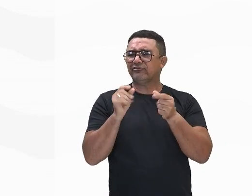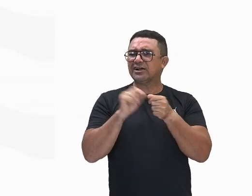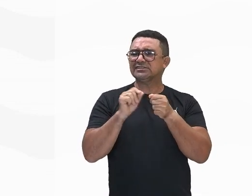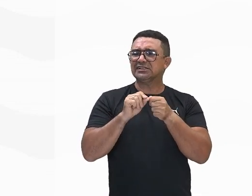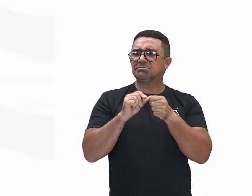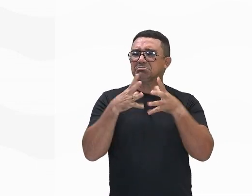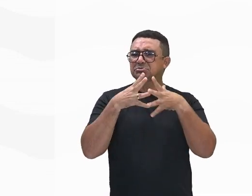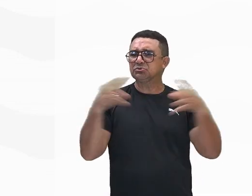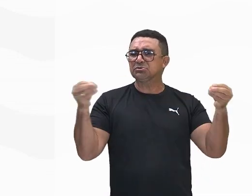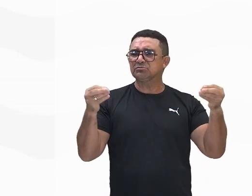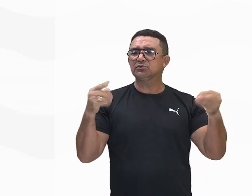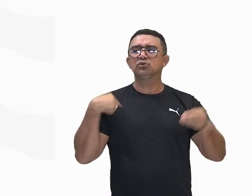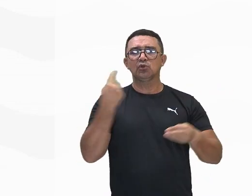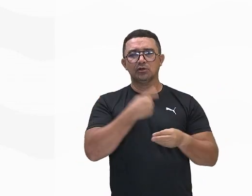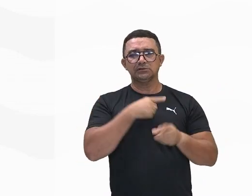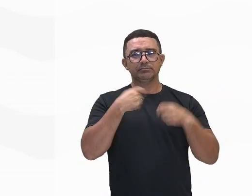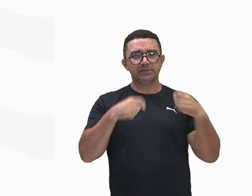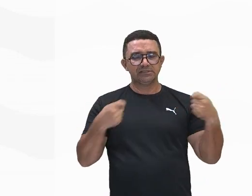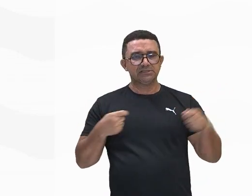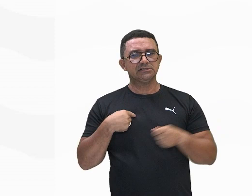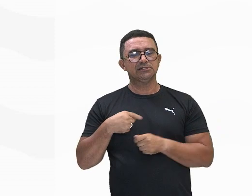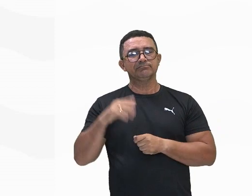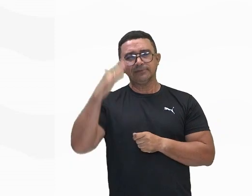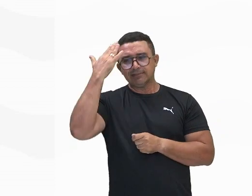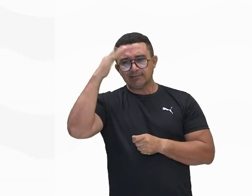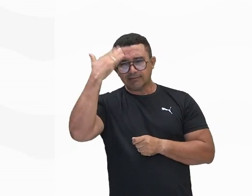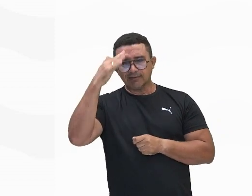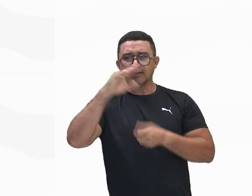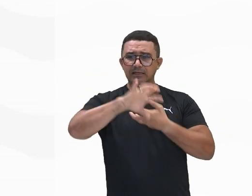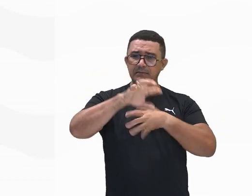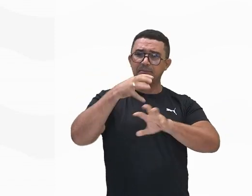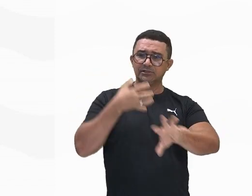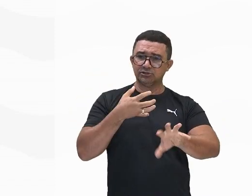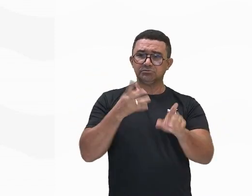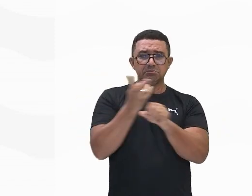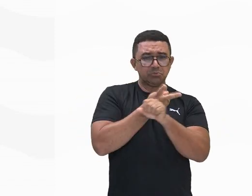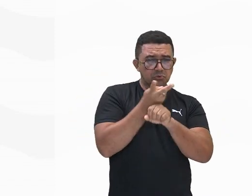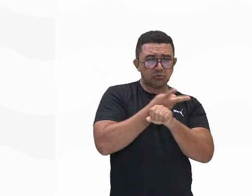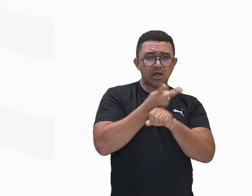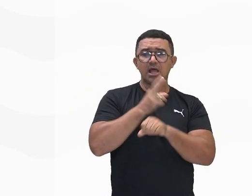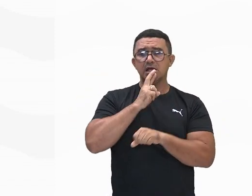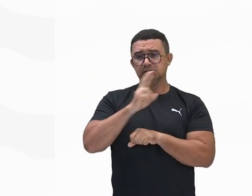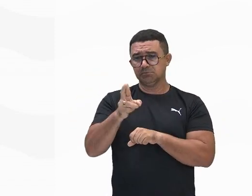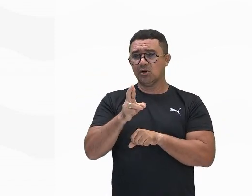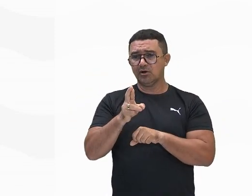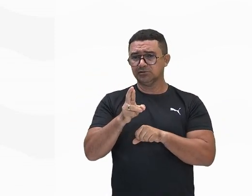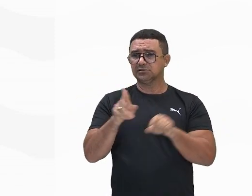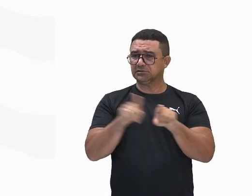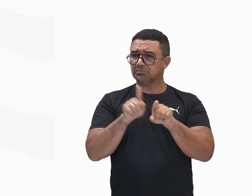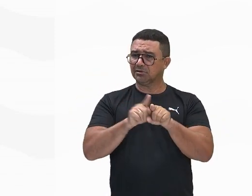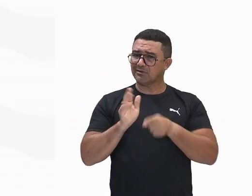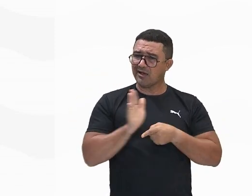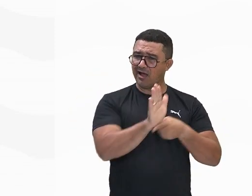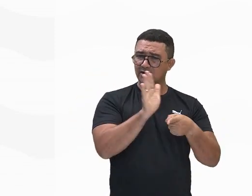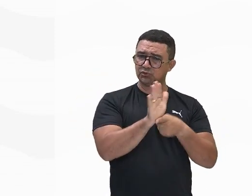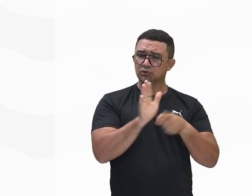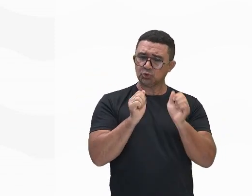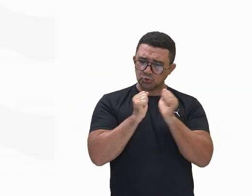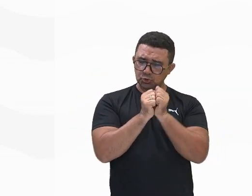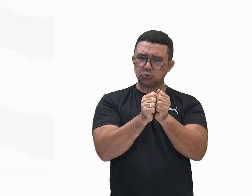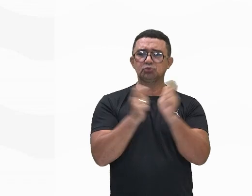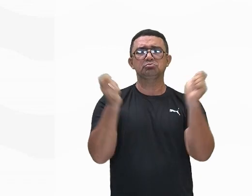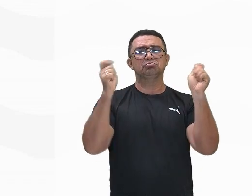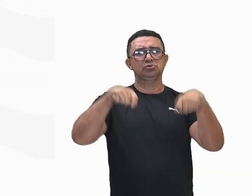Vamos praticar a escuta ativa, a empatia e a busca por soluções colaborativas. Juntos,